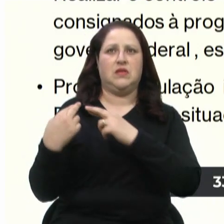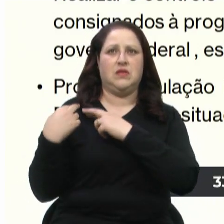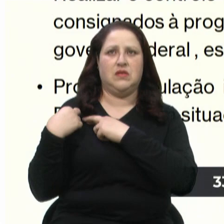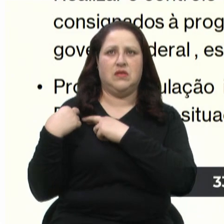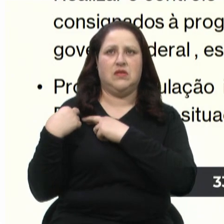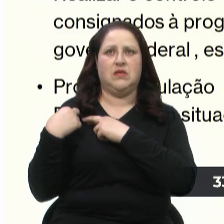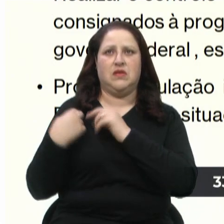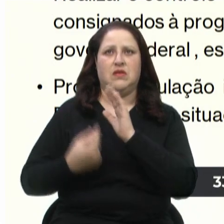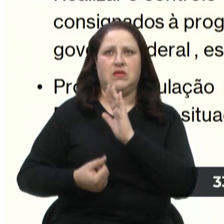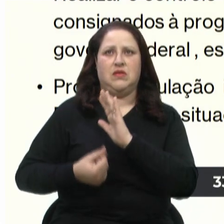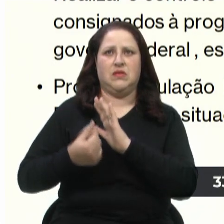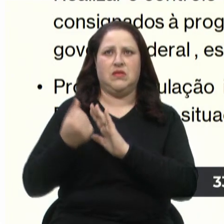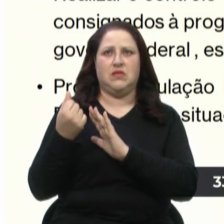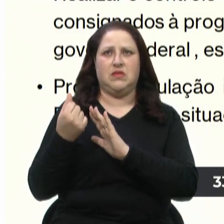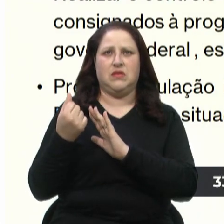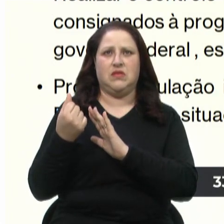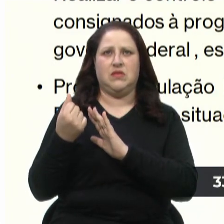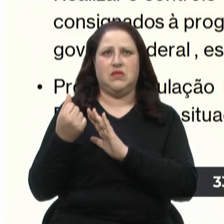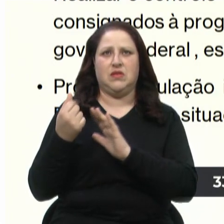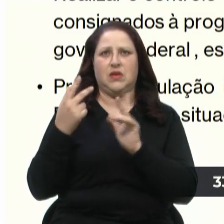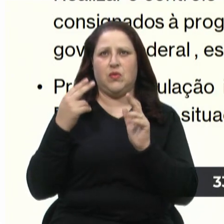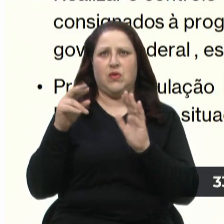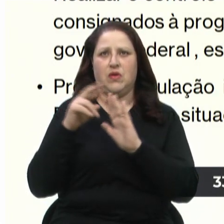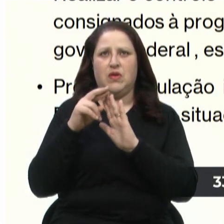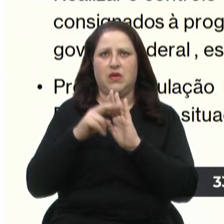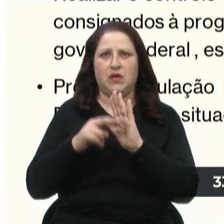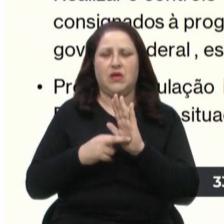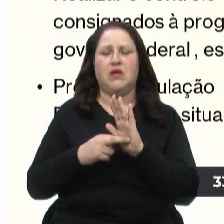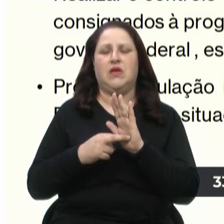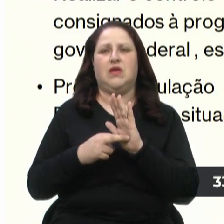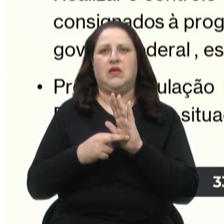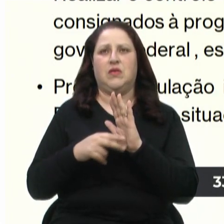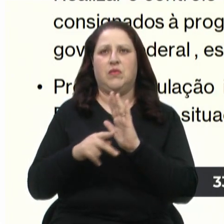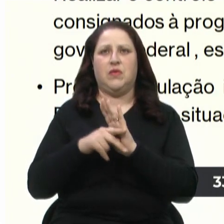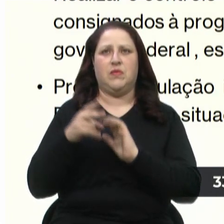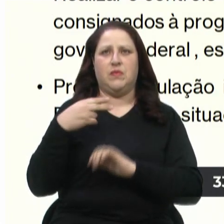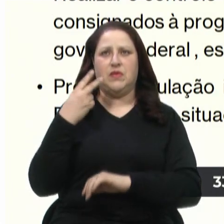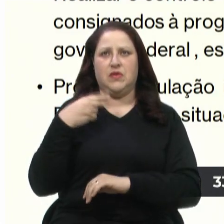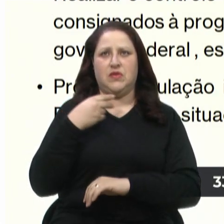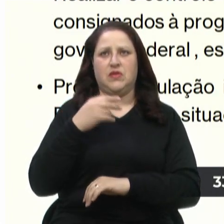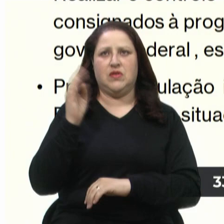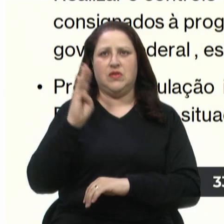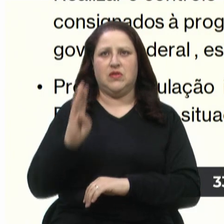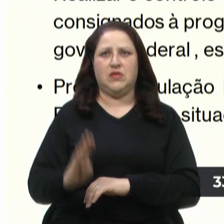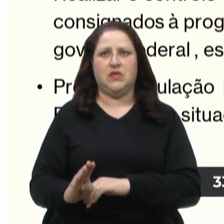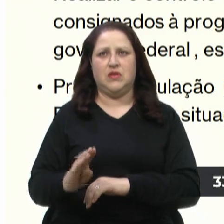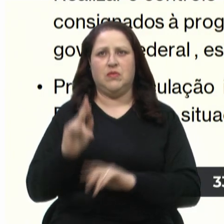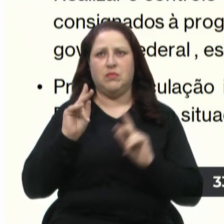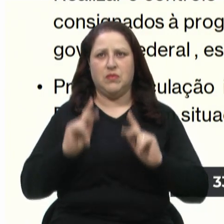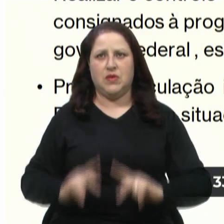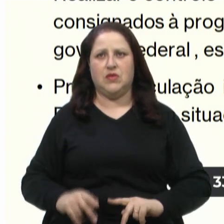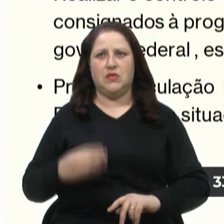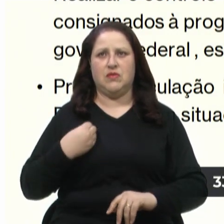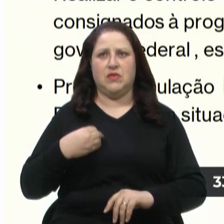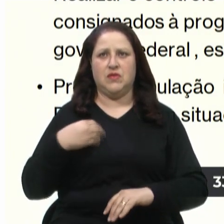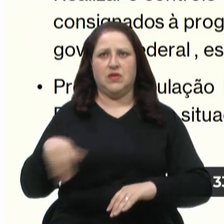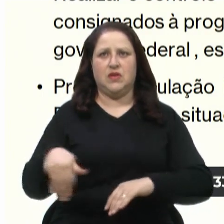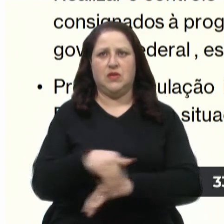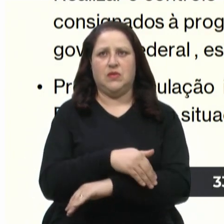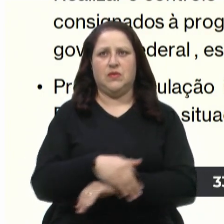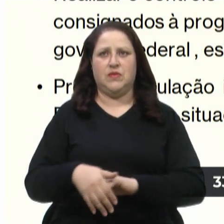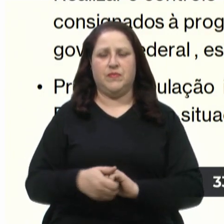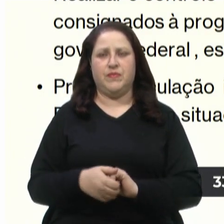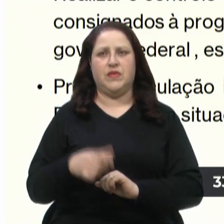responsabilidades, orçamentos, conforme princípios e diretrizes da Política Nacional da Pessoa em Situação de Rua. Então, nós temos a